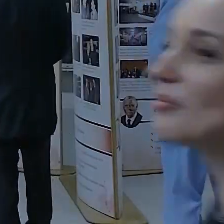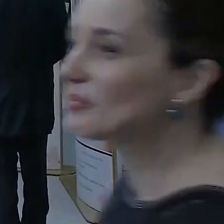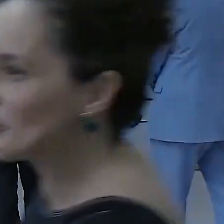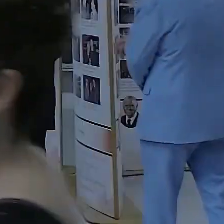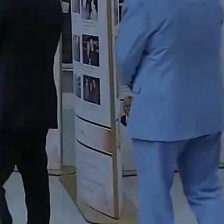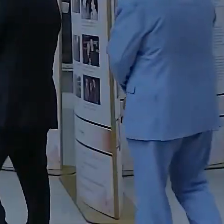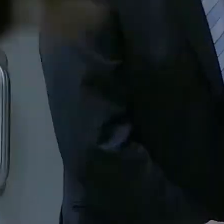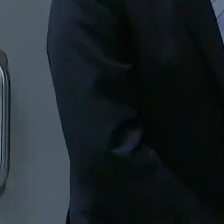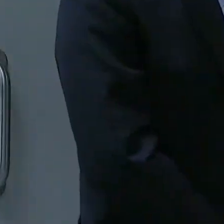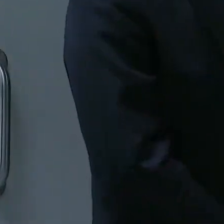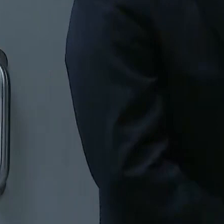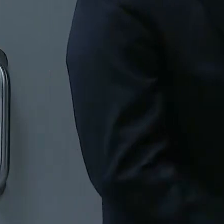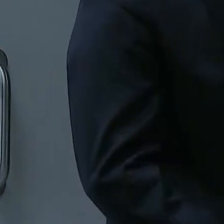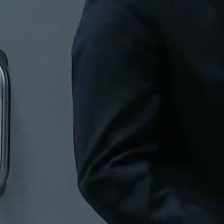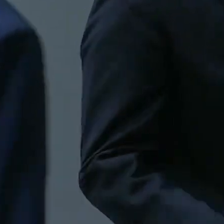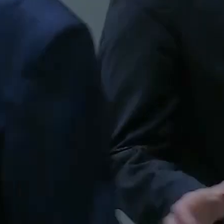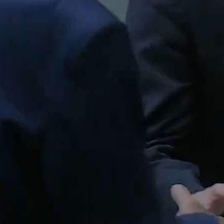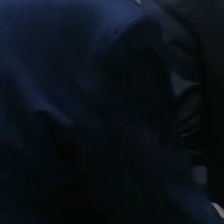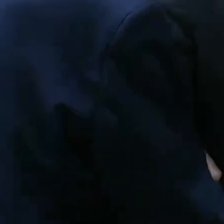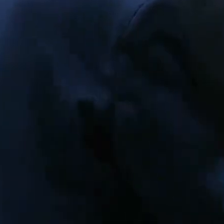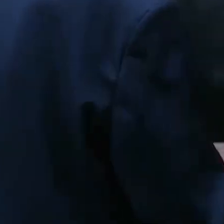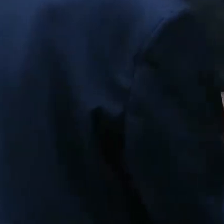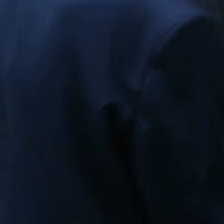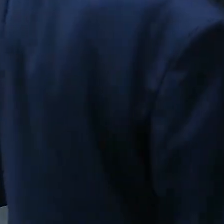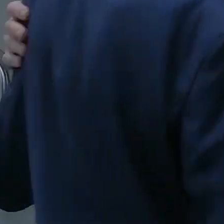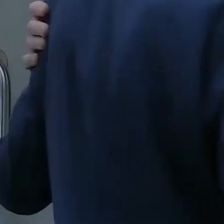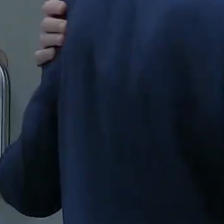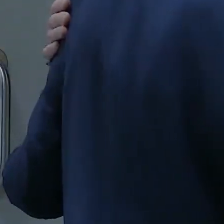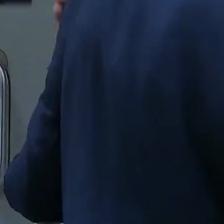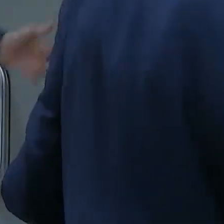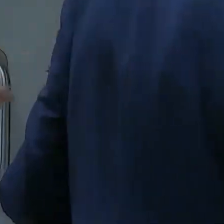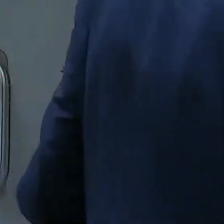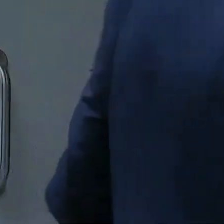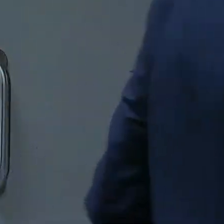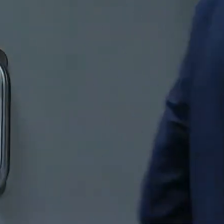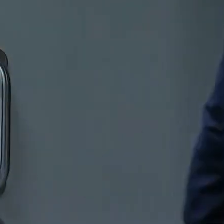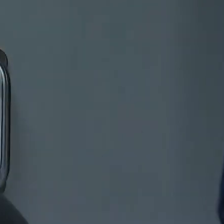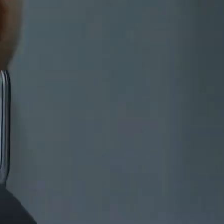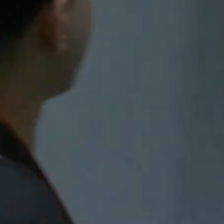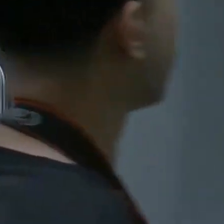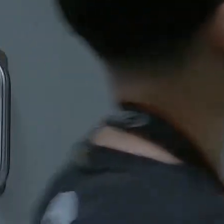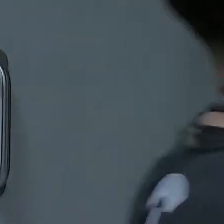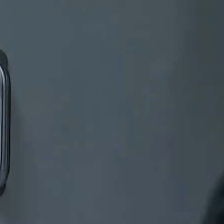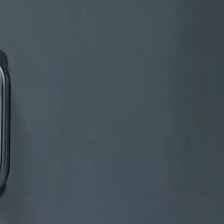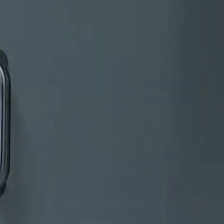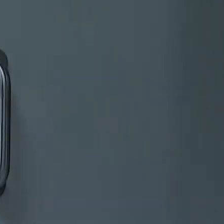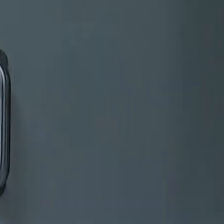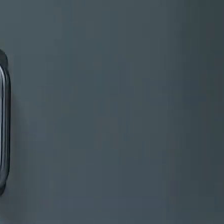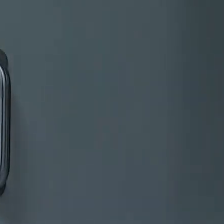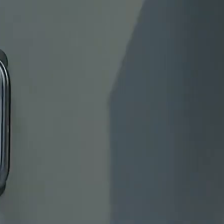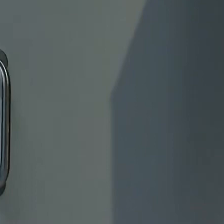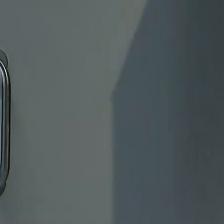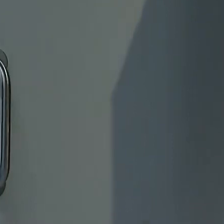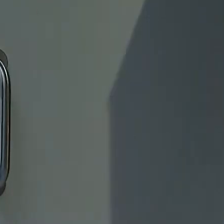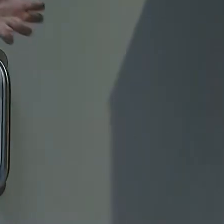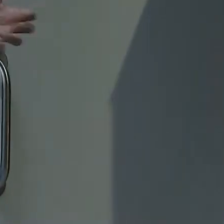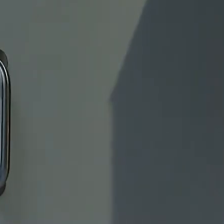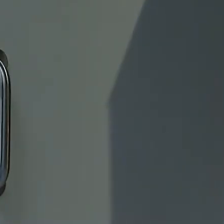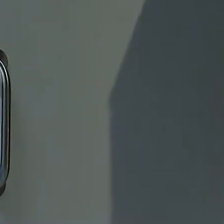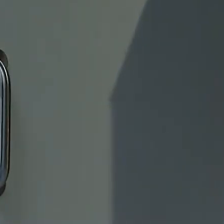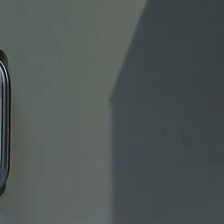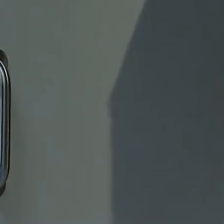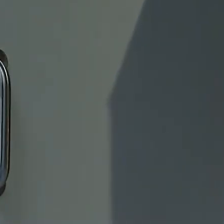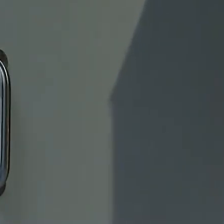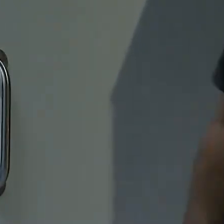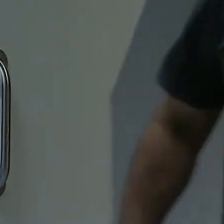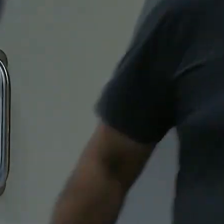Senhoras e senhores, convidamos Cerimonialista Edu Garcia. o livro que marca a inauguração do espaço. Muito obrigado. Ao meio-dia retornamos